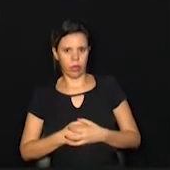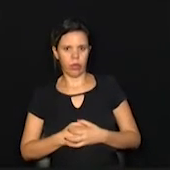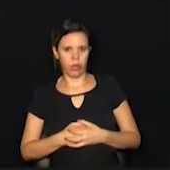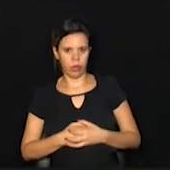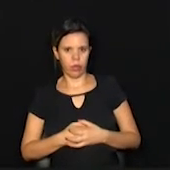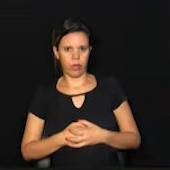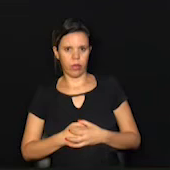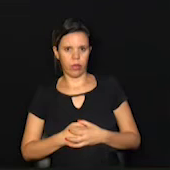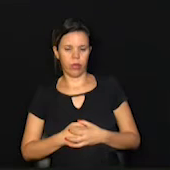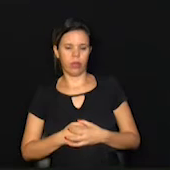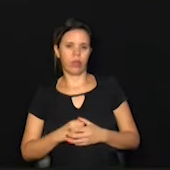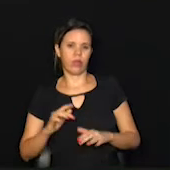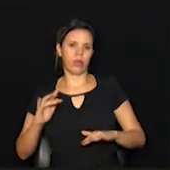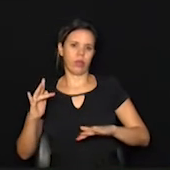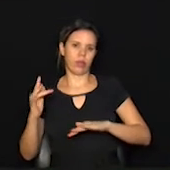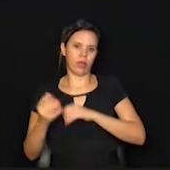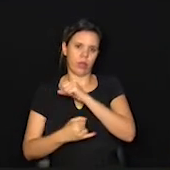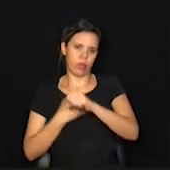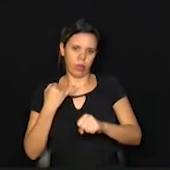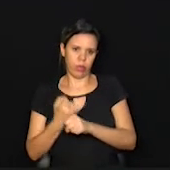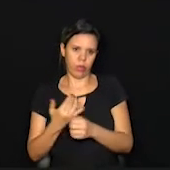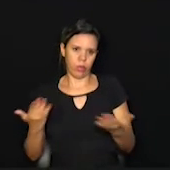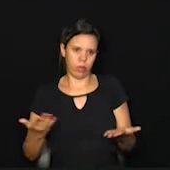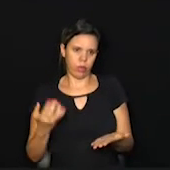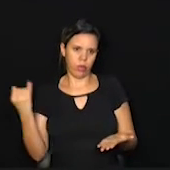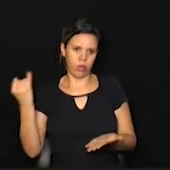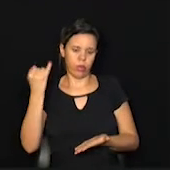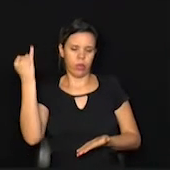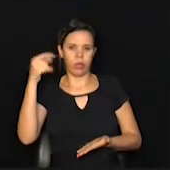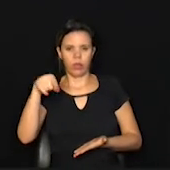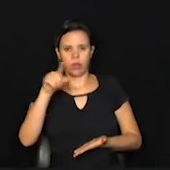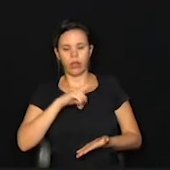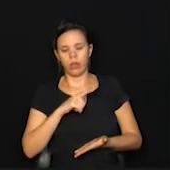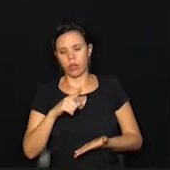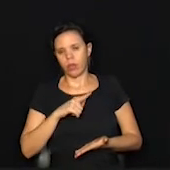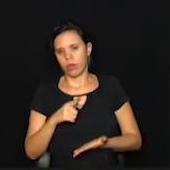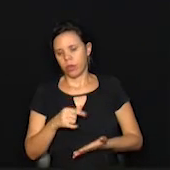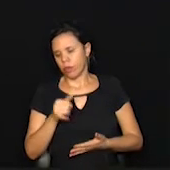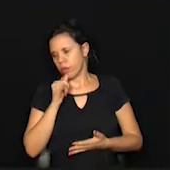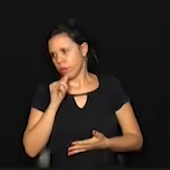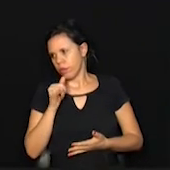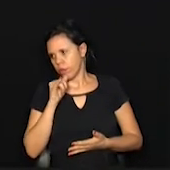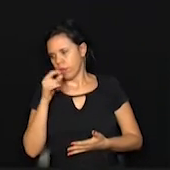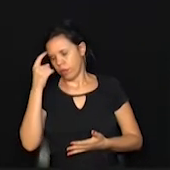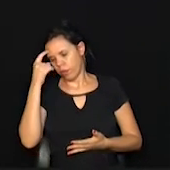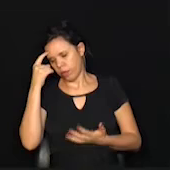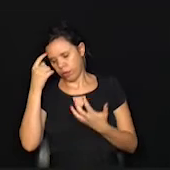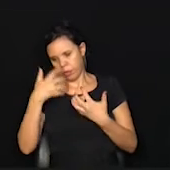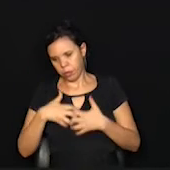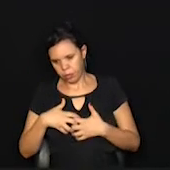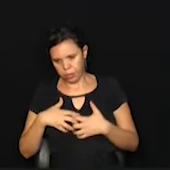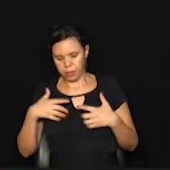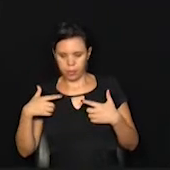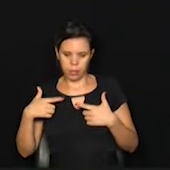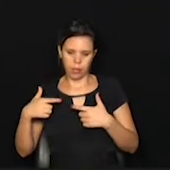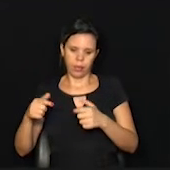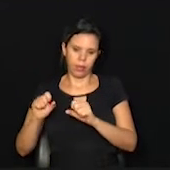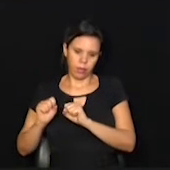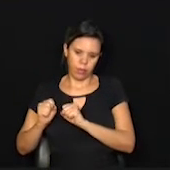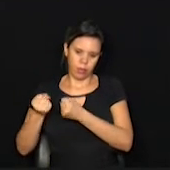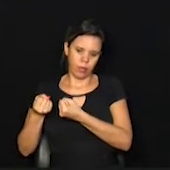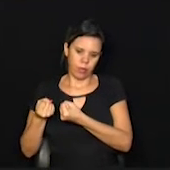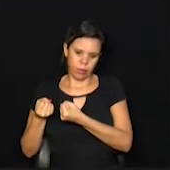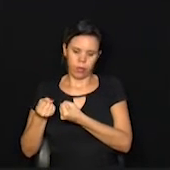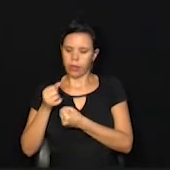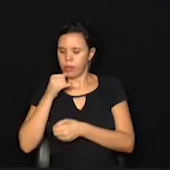cibernética que hoje tem muita importância Ou seja você tem quando você pensa na guerra você pensa em defender